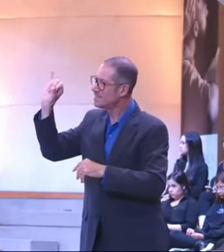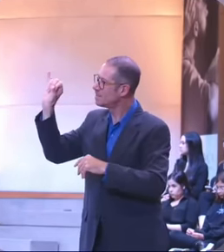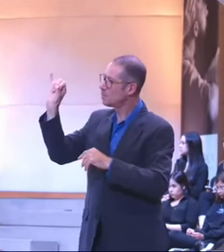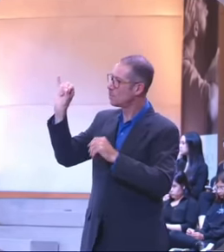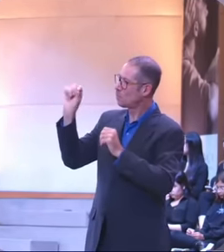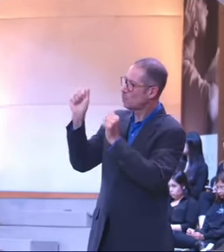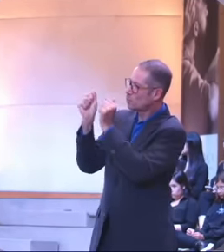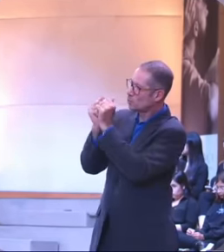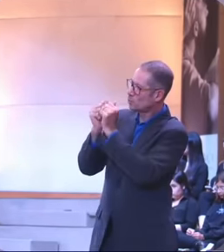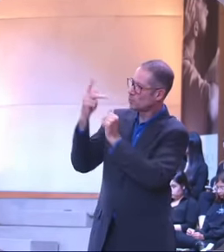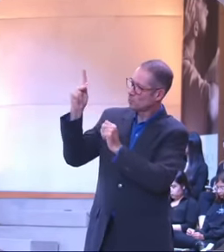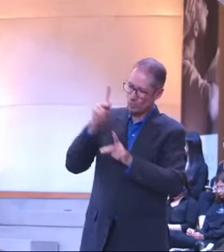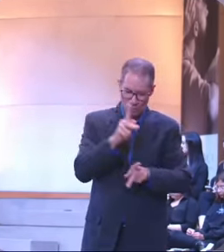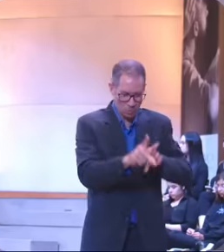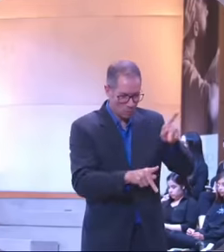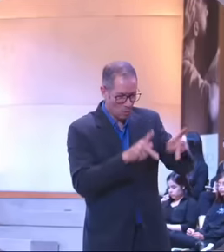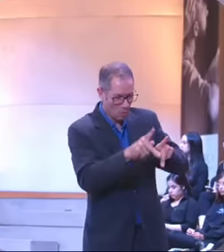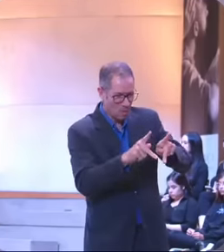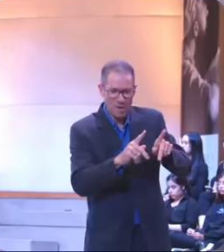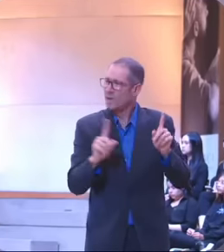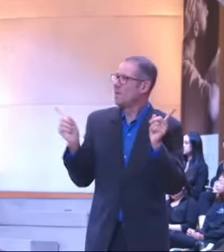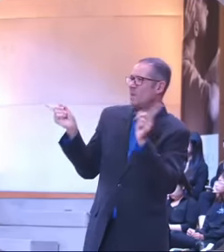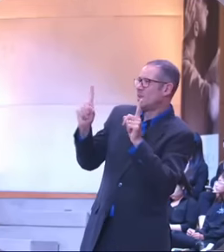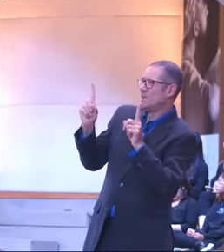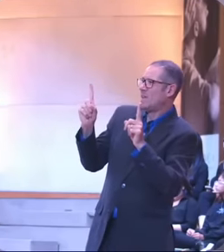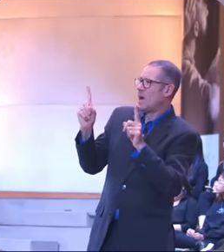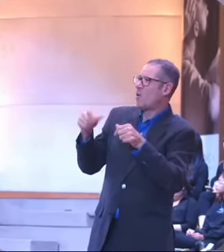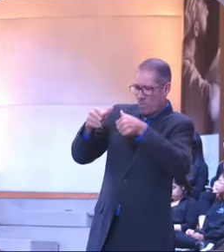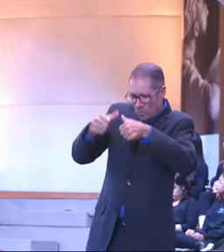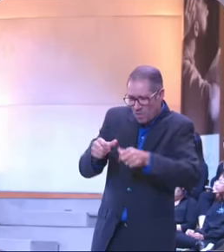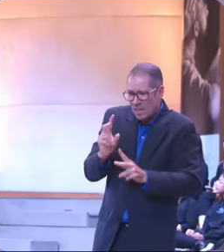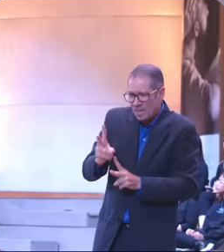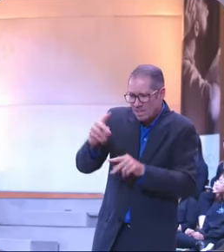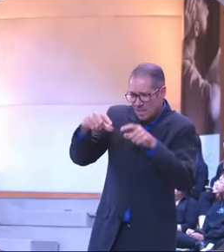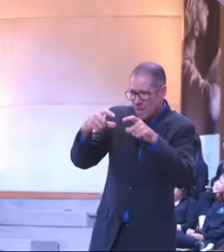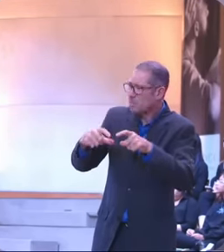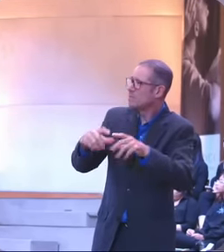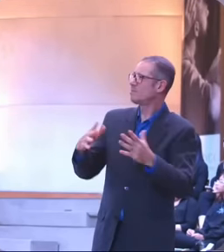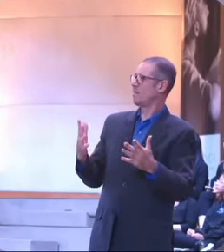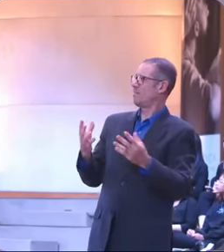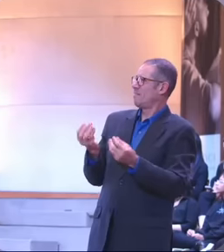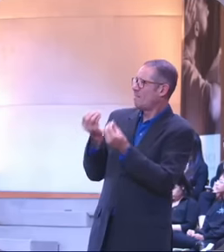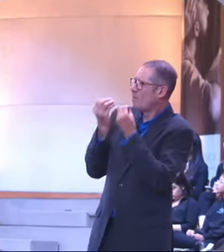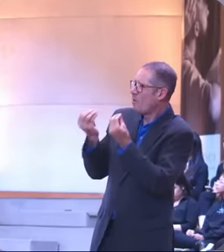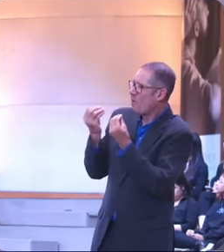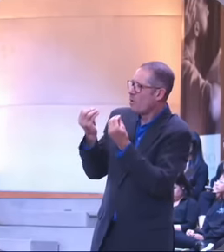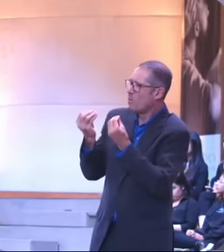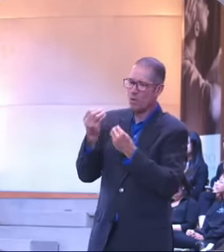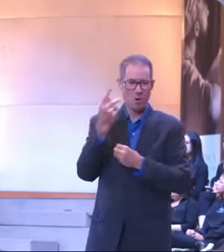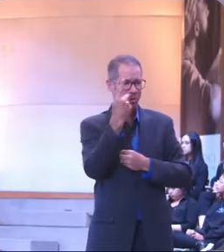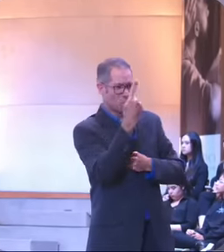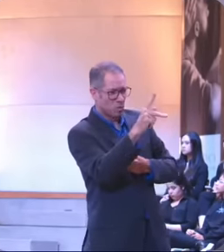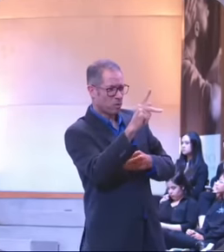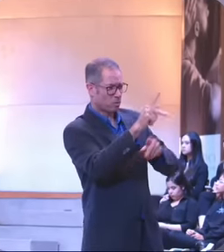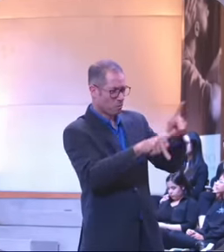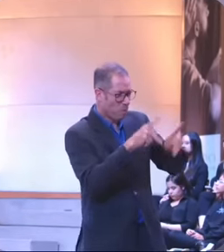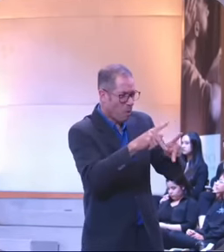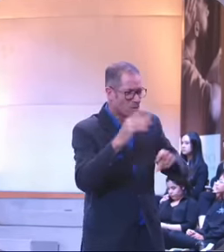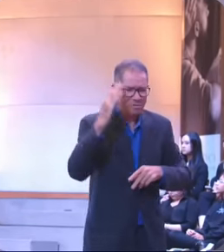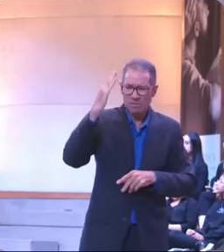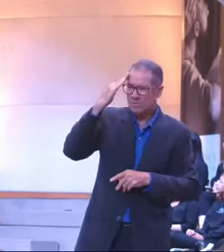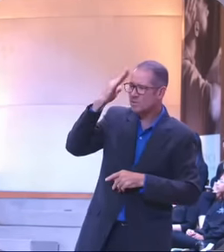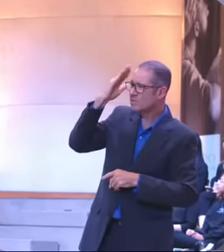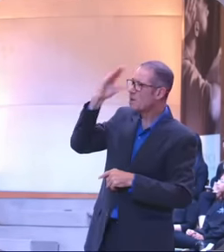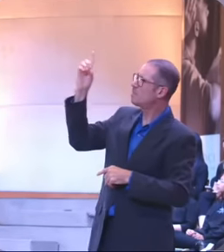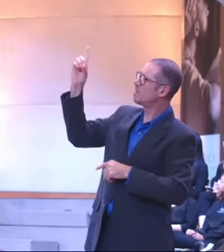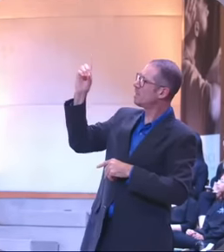teu povo, não nos faça sair deste lugar. Como é que os outros povos poderão saber que